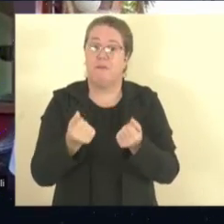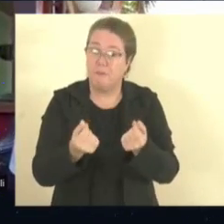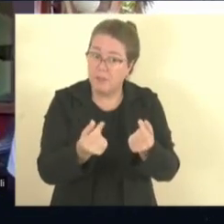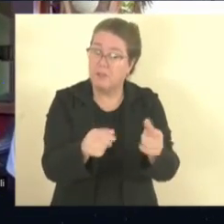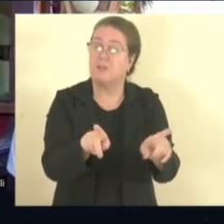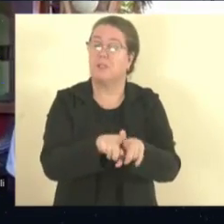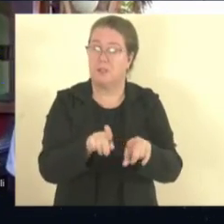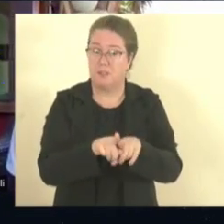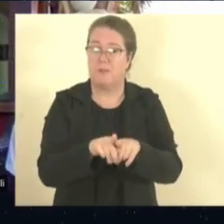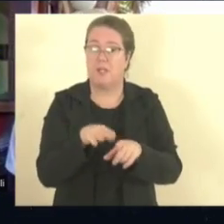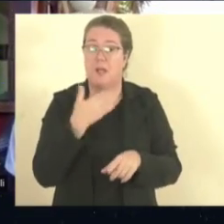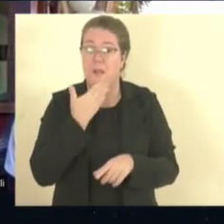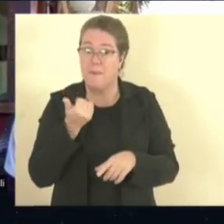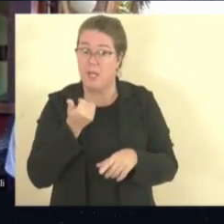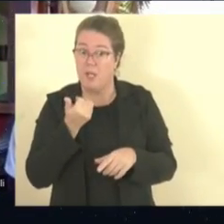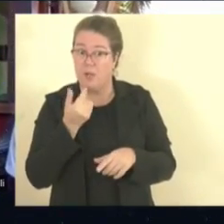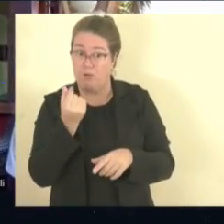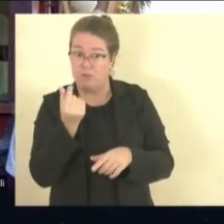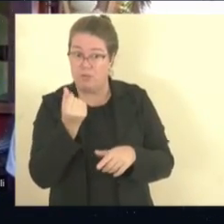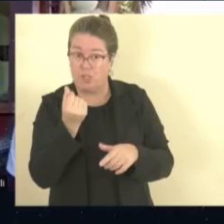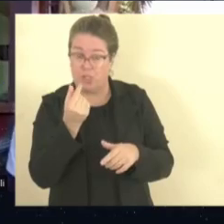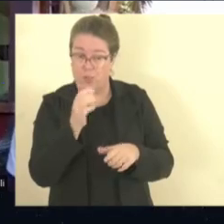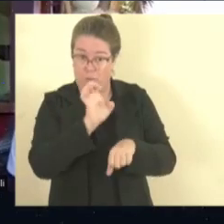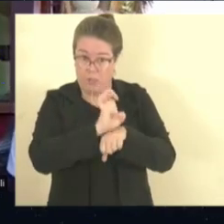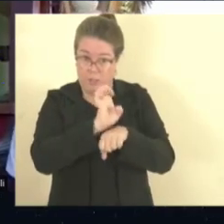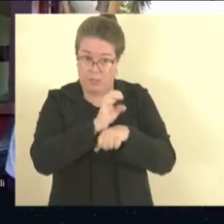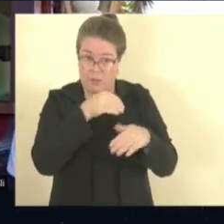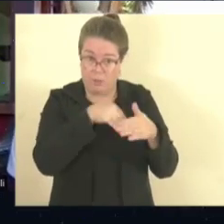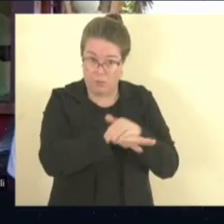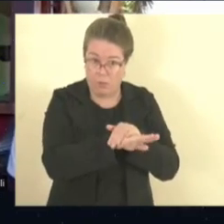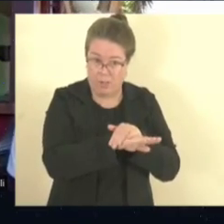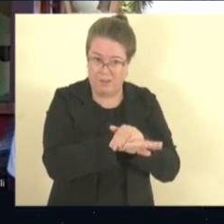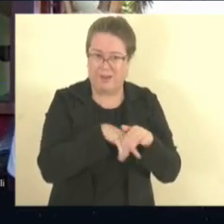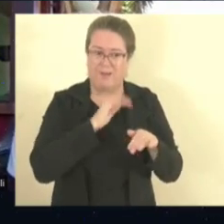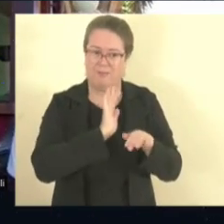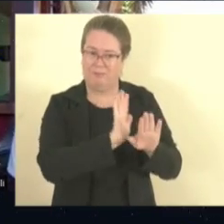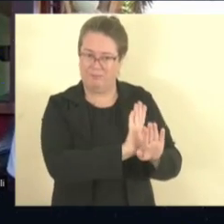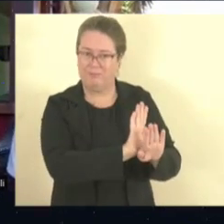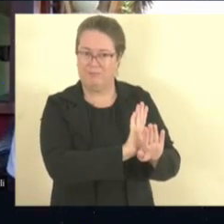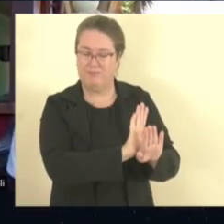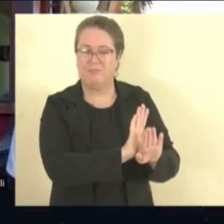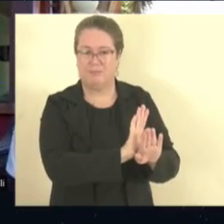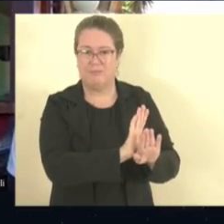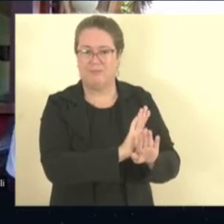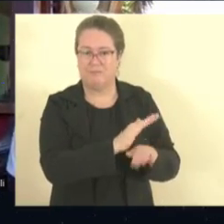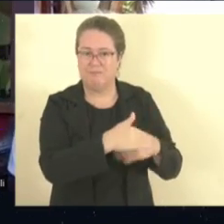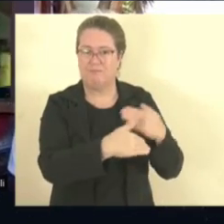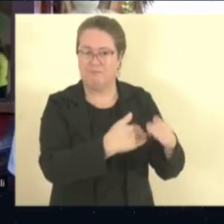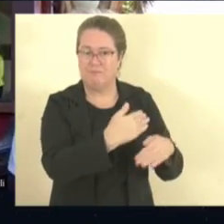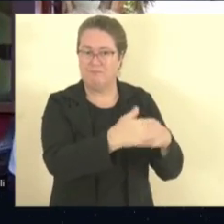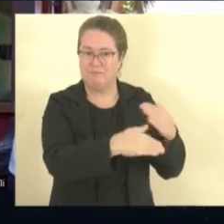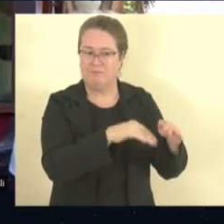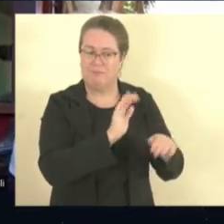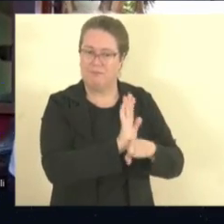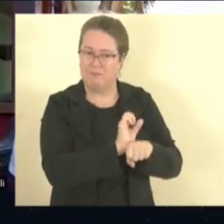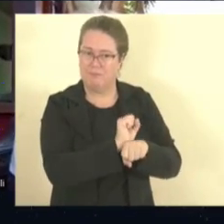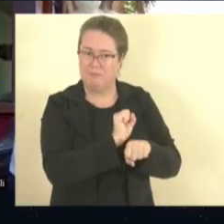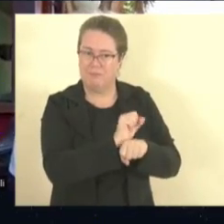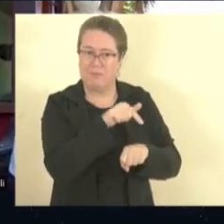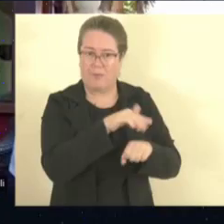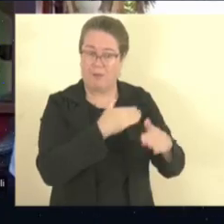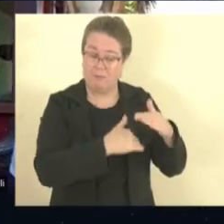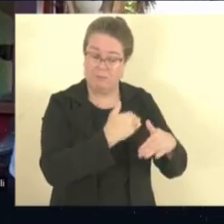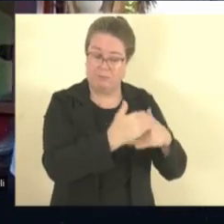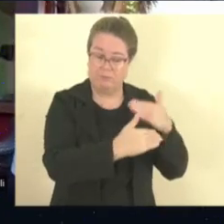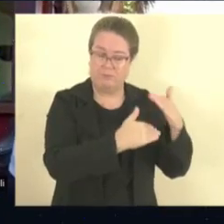Ou seja, é melhor o Estado deixar a sua economia, o seu dinheiro aplicado, rendendo a juros, como está acontecendo, e pegar esse empréstimo